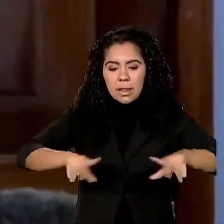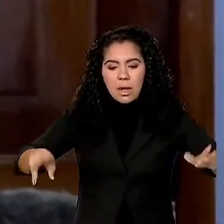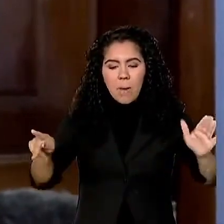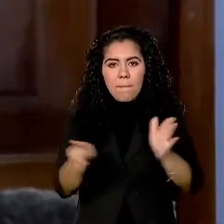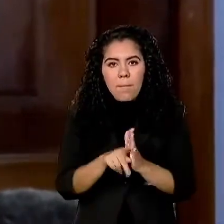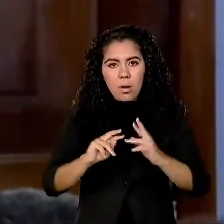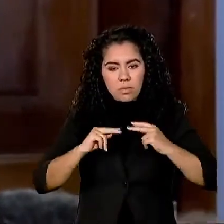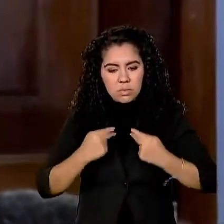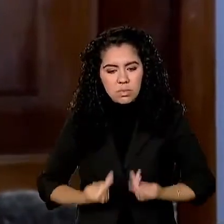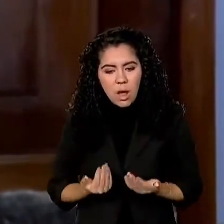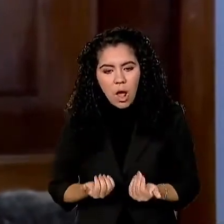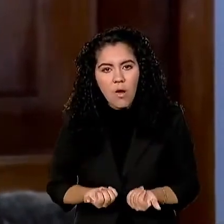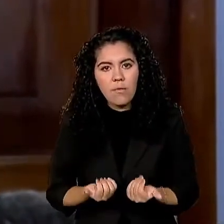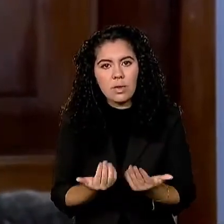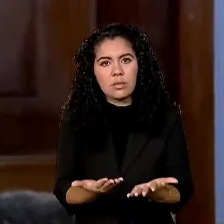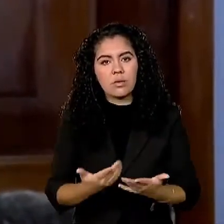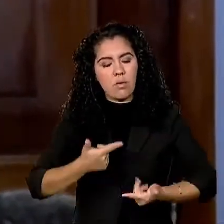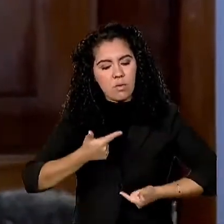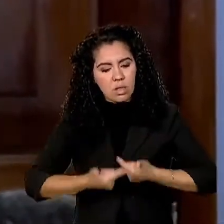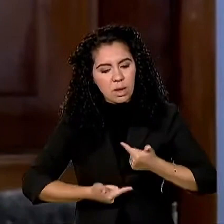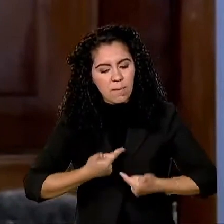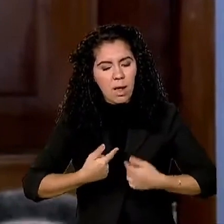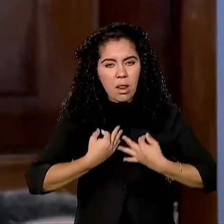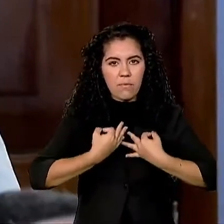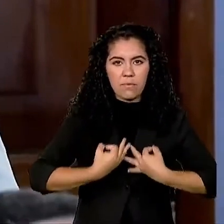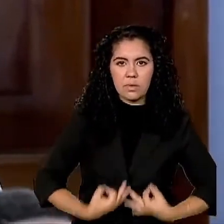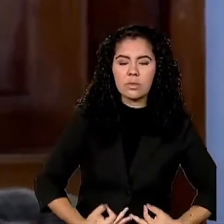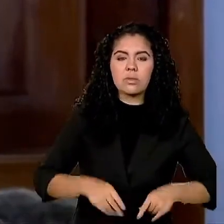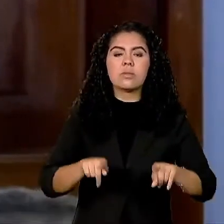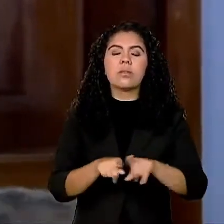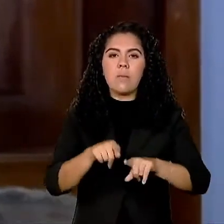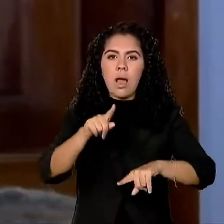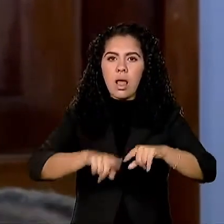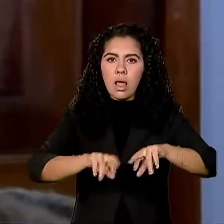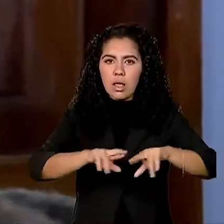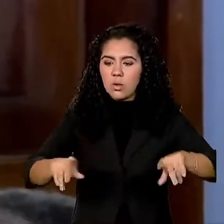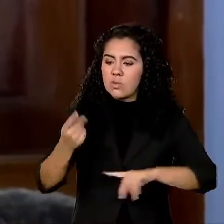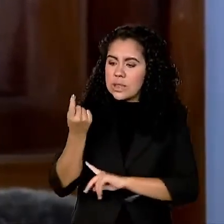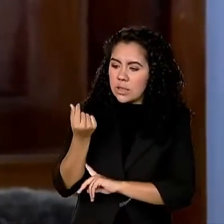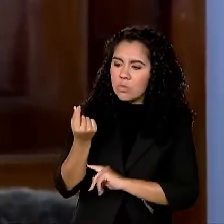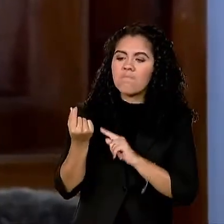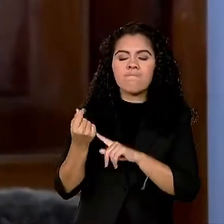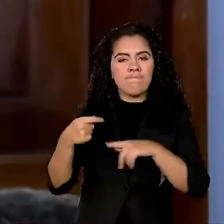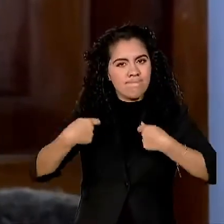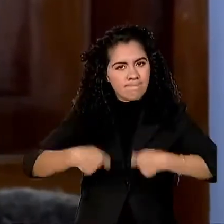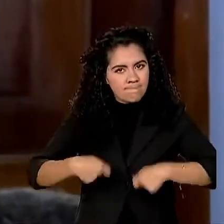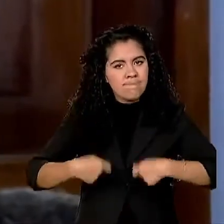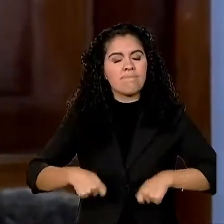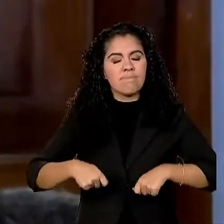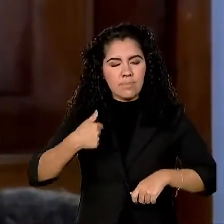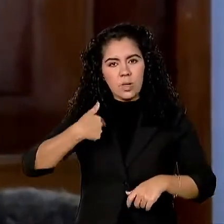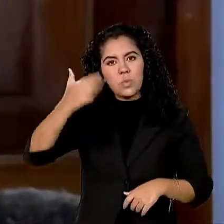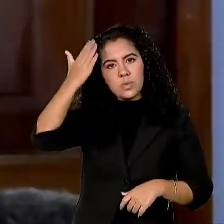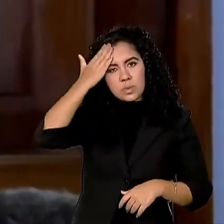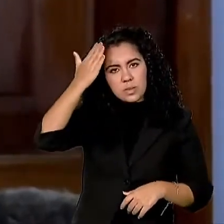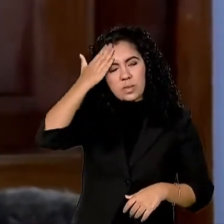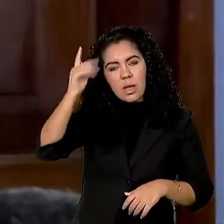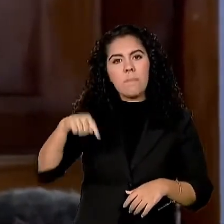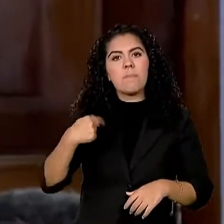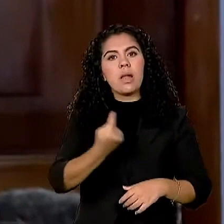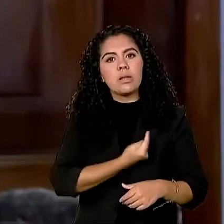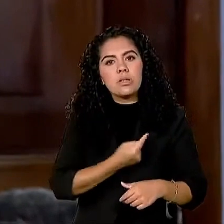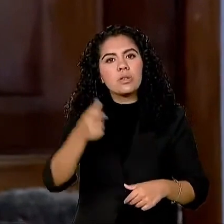com trabalho, com eficiência e com recurso que eu sei que vai ser necessário para que a gente possa reparar